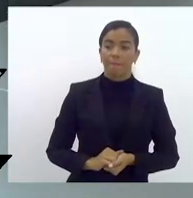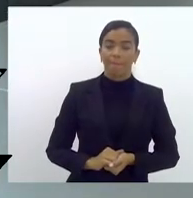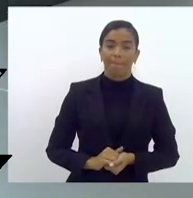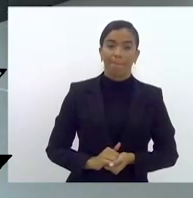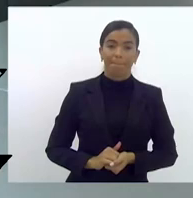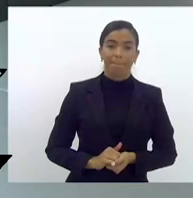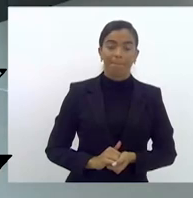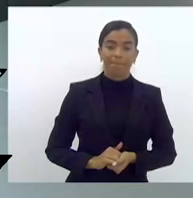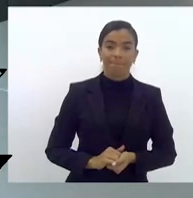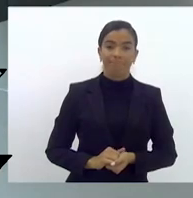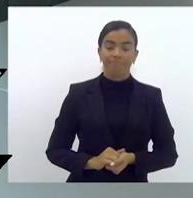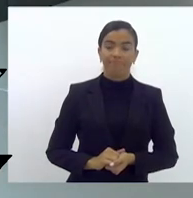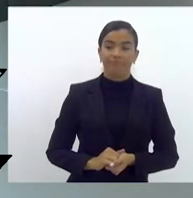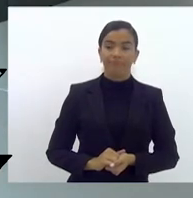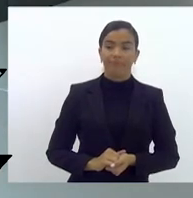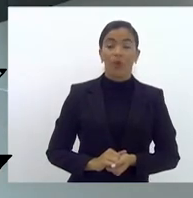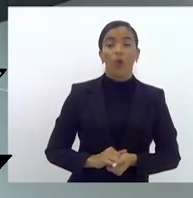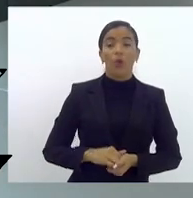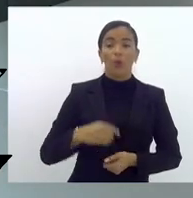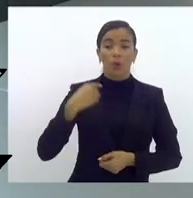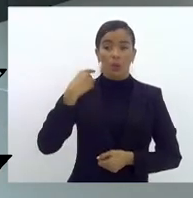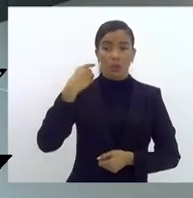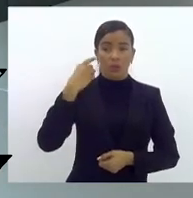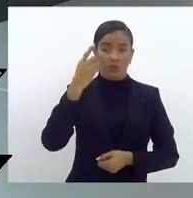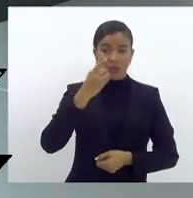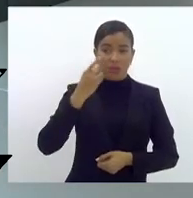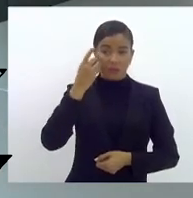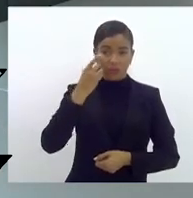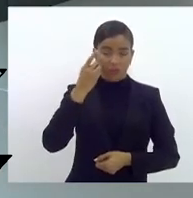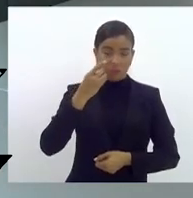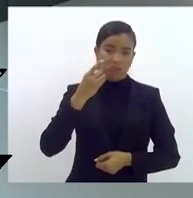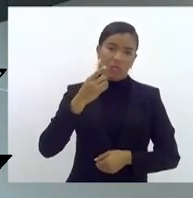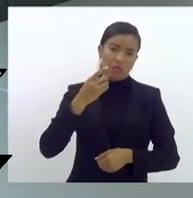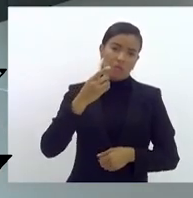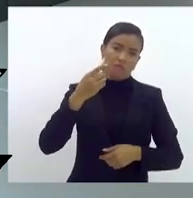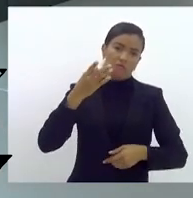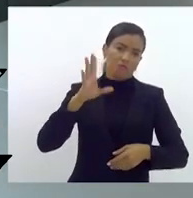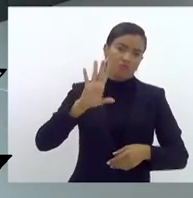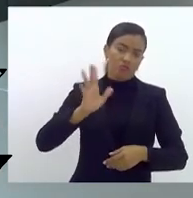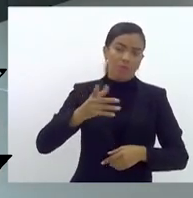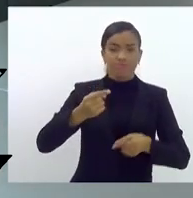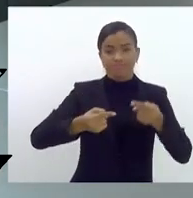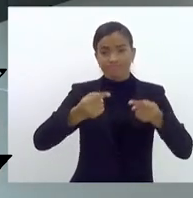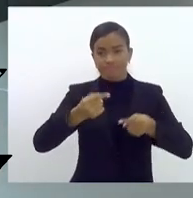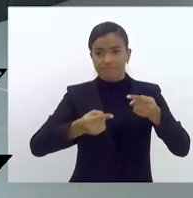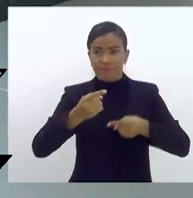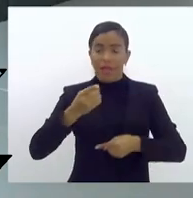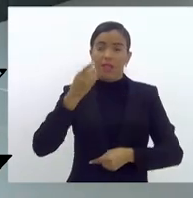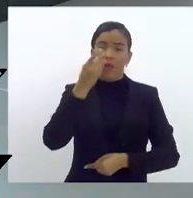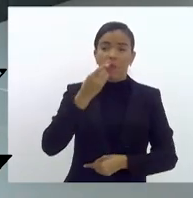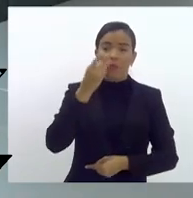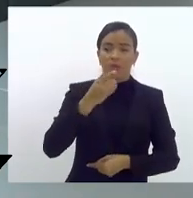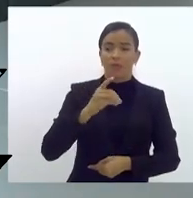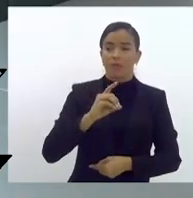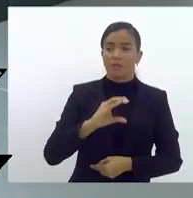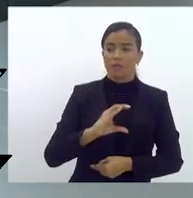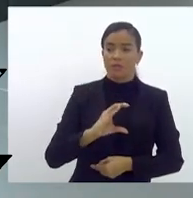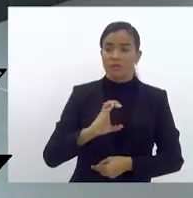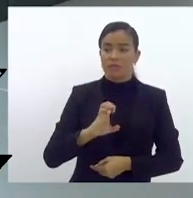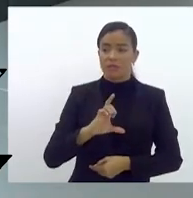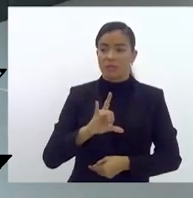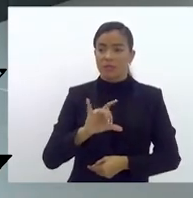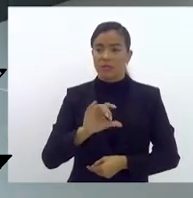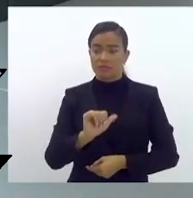é o deputado foi o objeto de discussão na última sessão a deputada Célia fez algumas